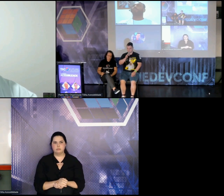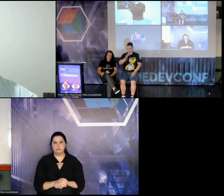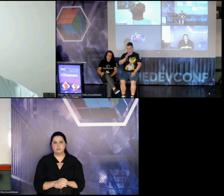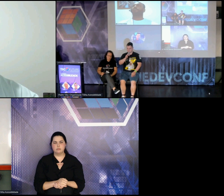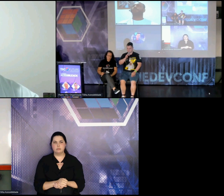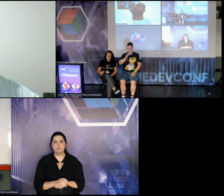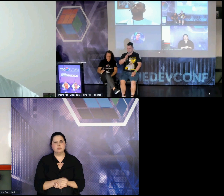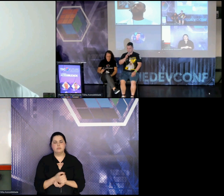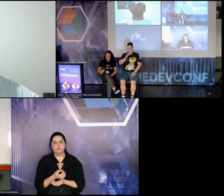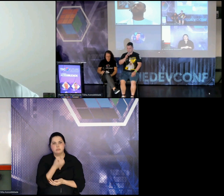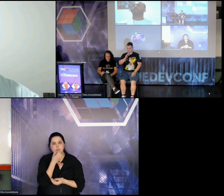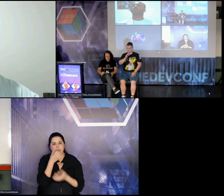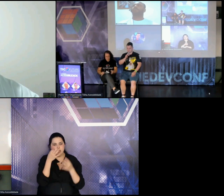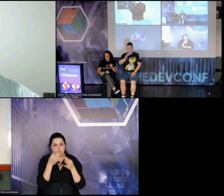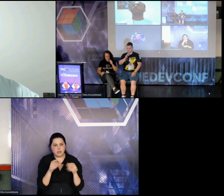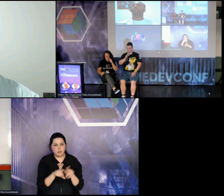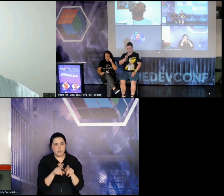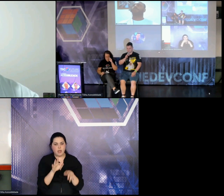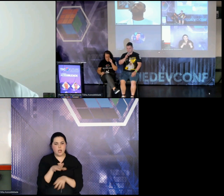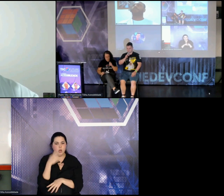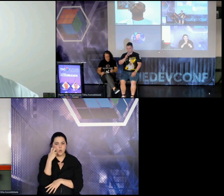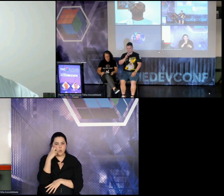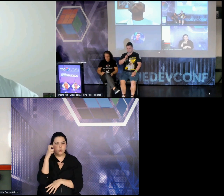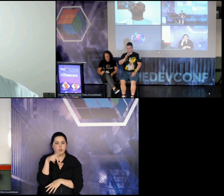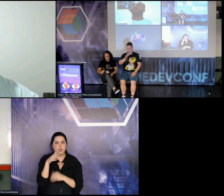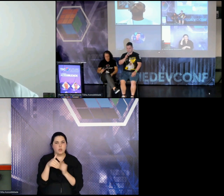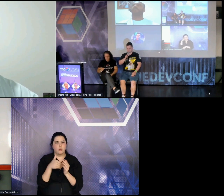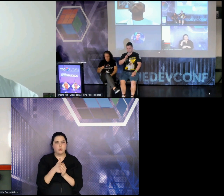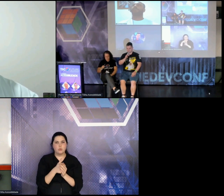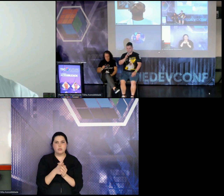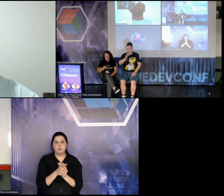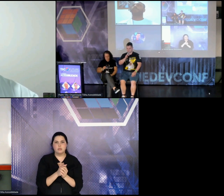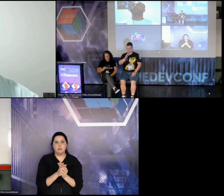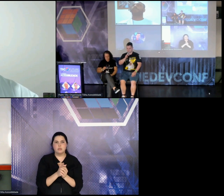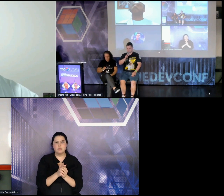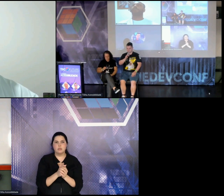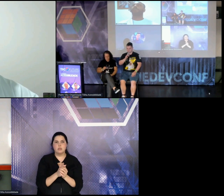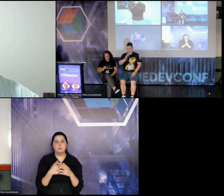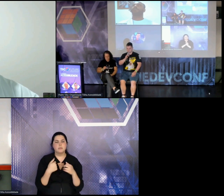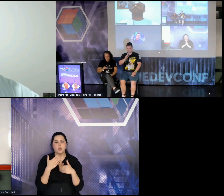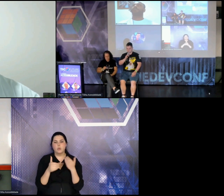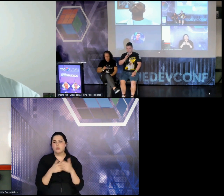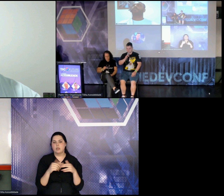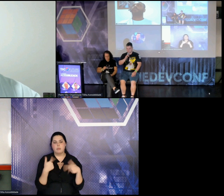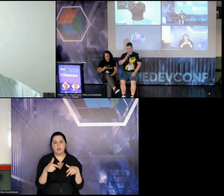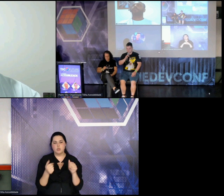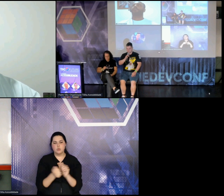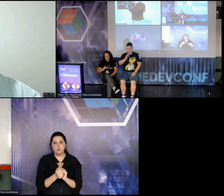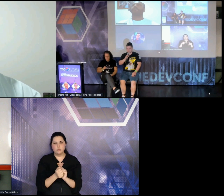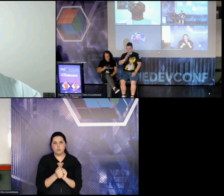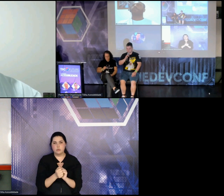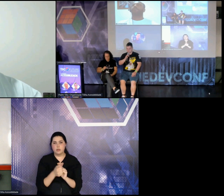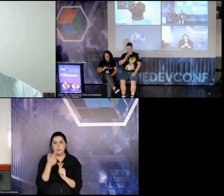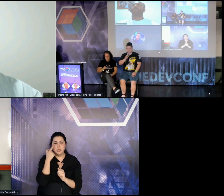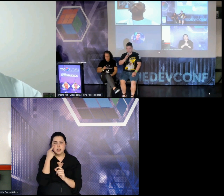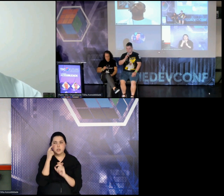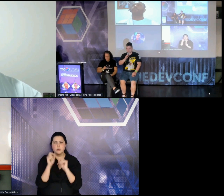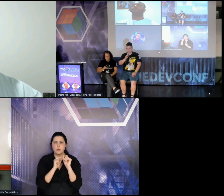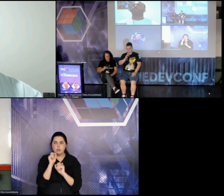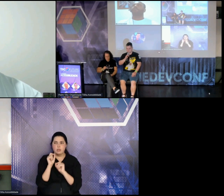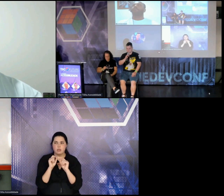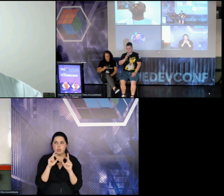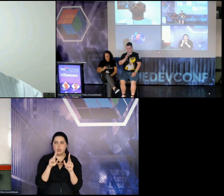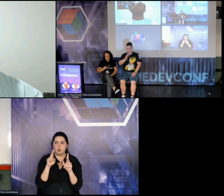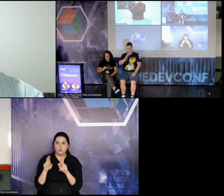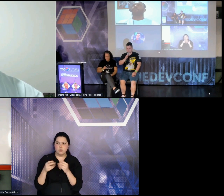Com certeza. E a parte de cultura é todos, né? É envolvimento de todo mundo. E pensando nessa